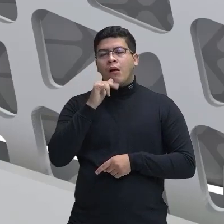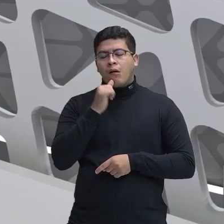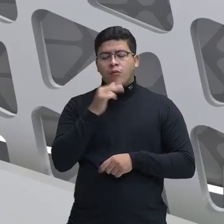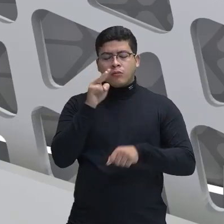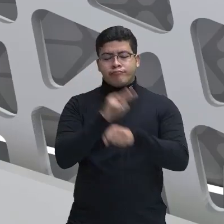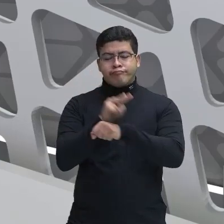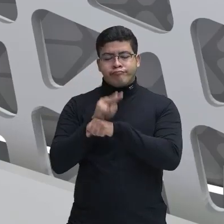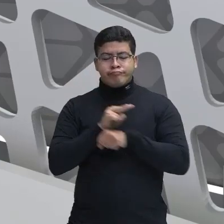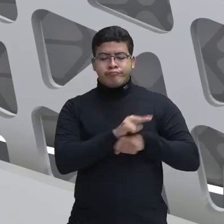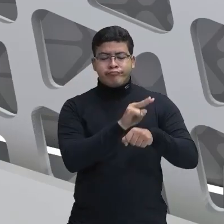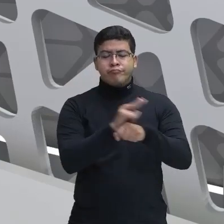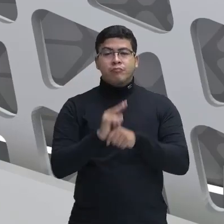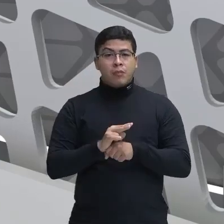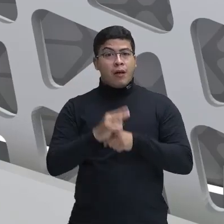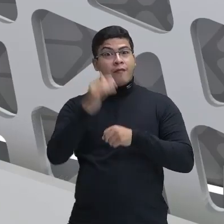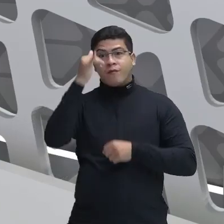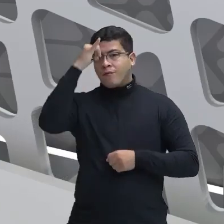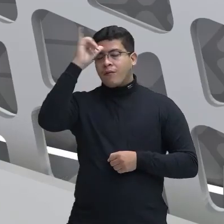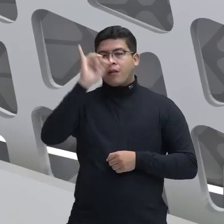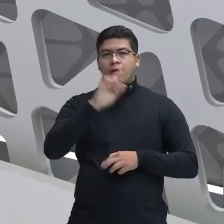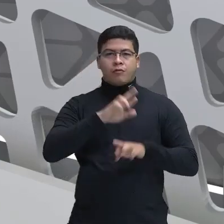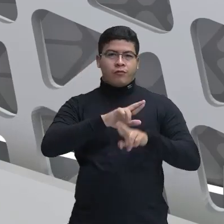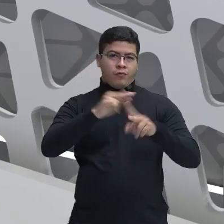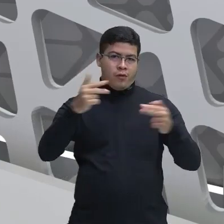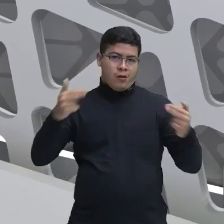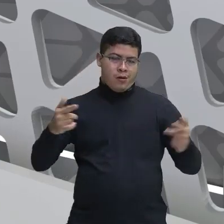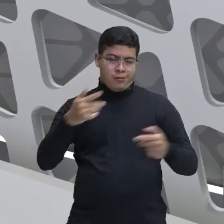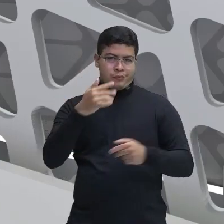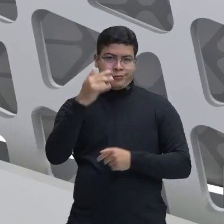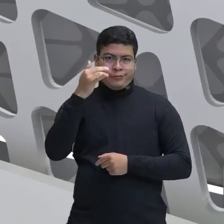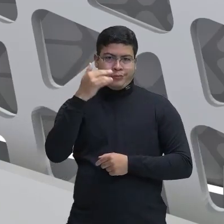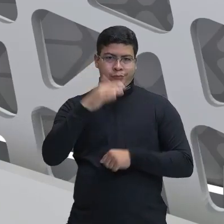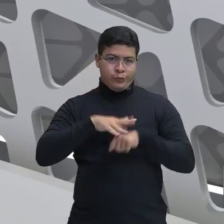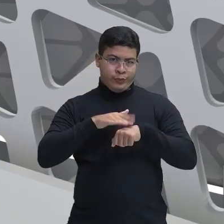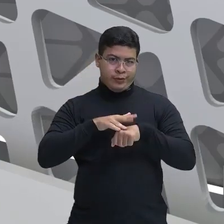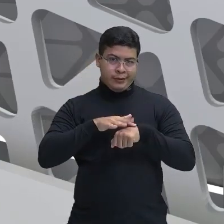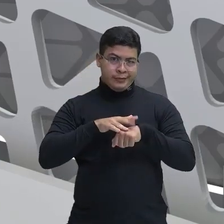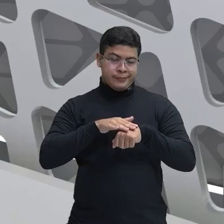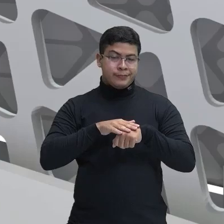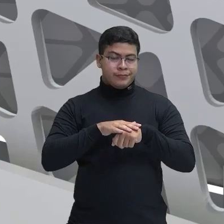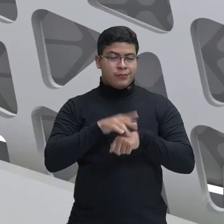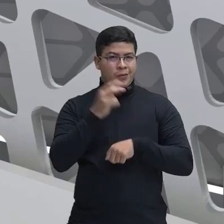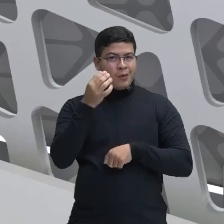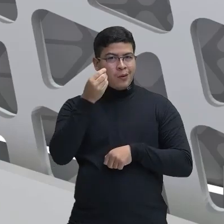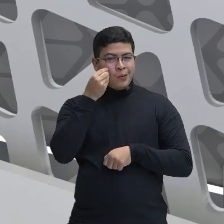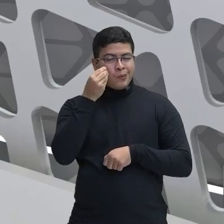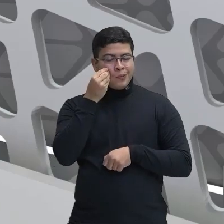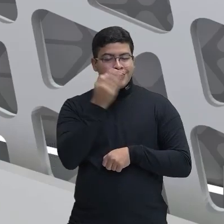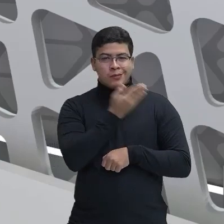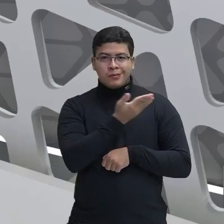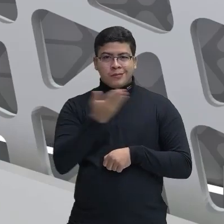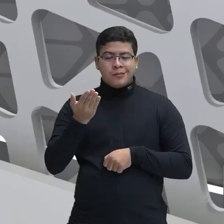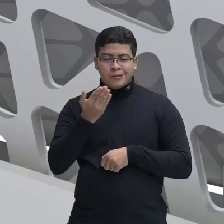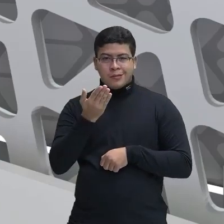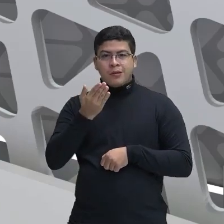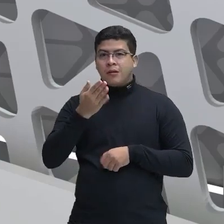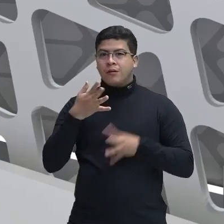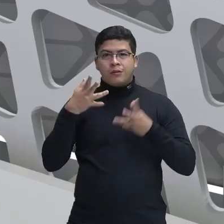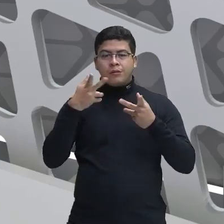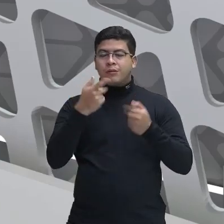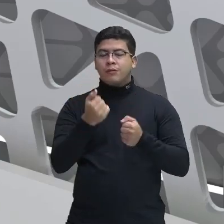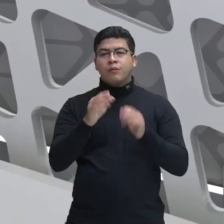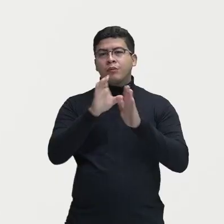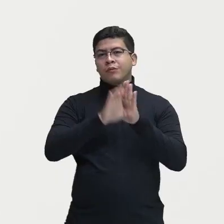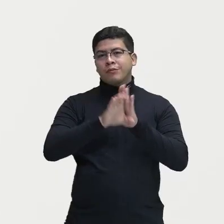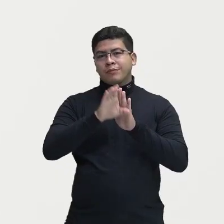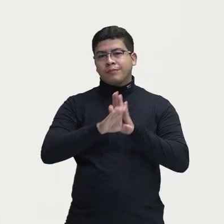ela vai evitar ali diversos tipos de doenças, tá? Então, vamos observar aí alguns conceitos relacionados ao tratamento